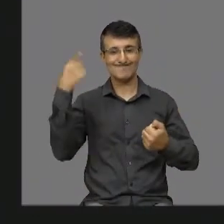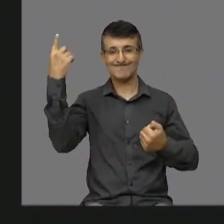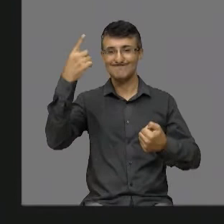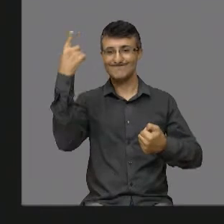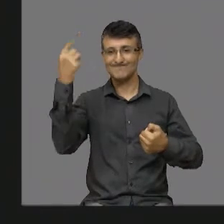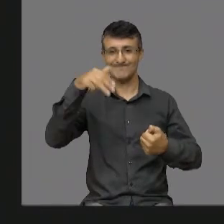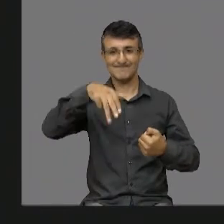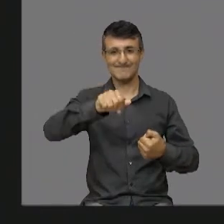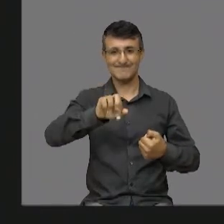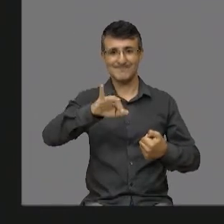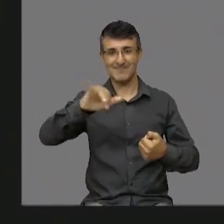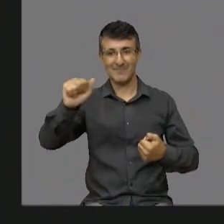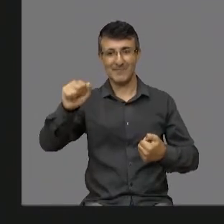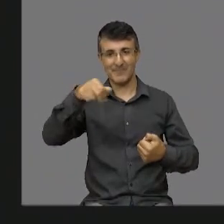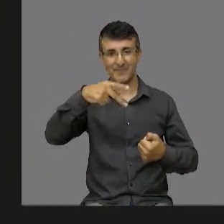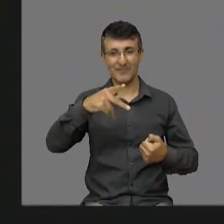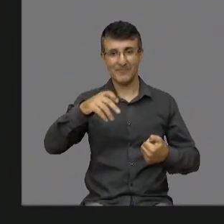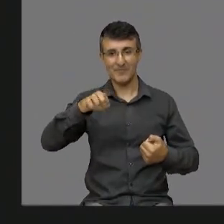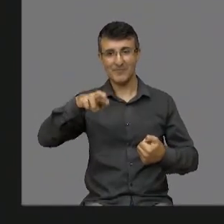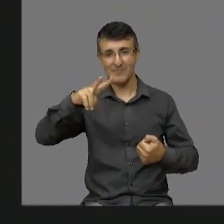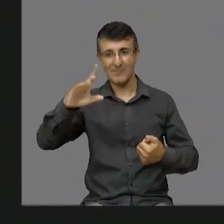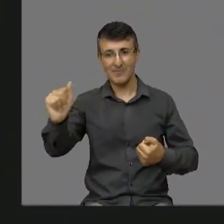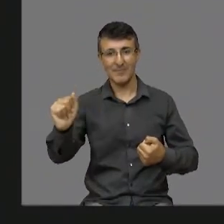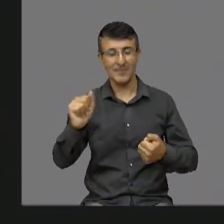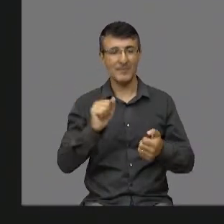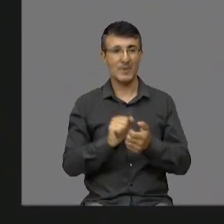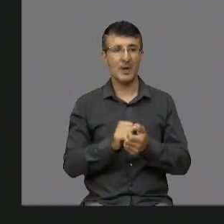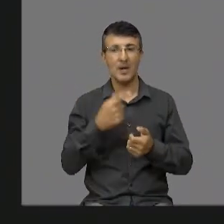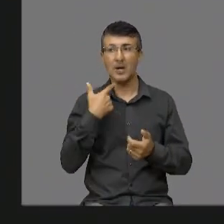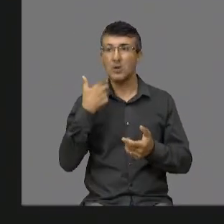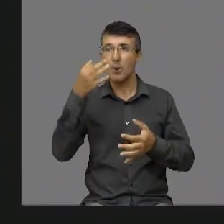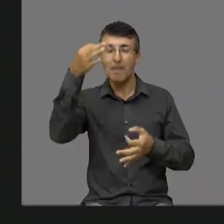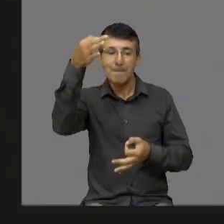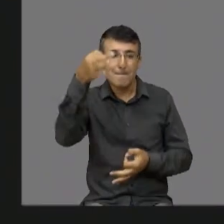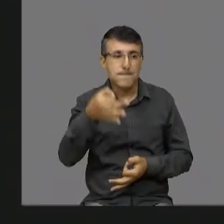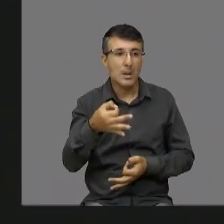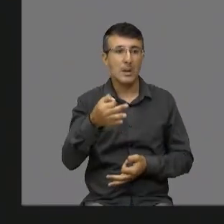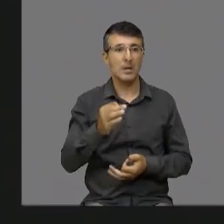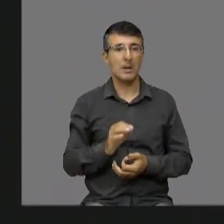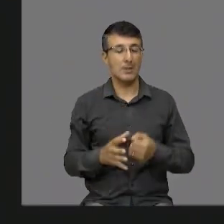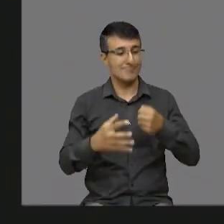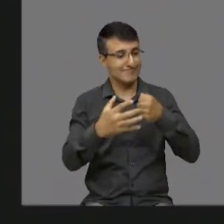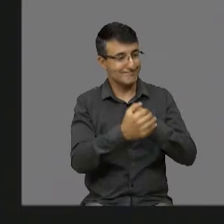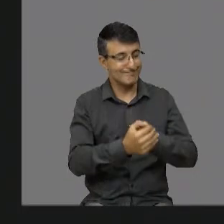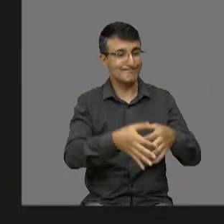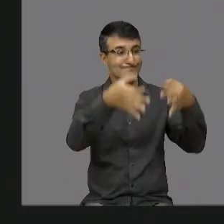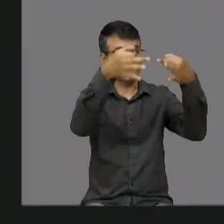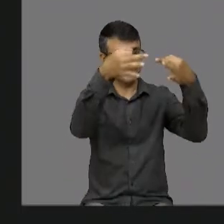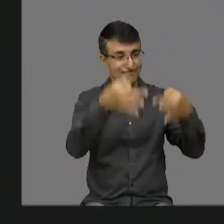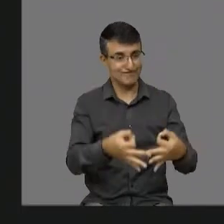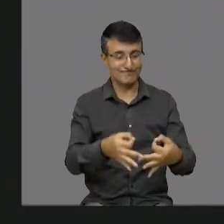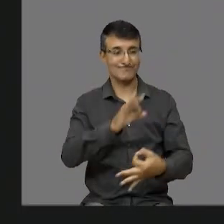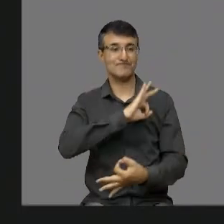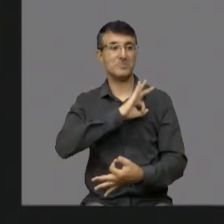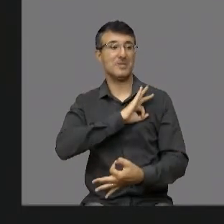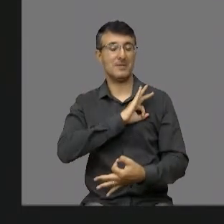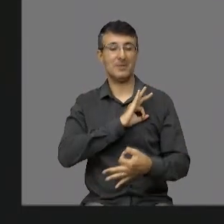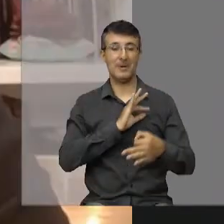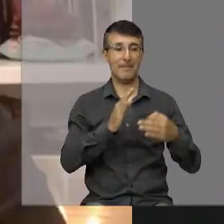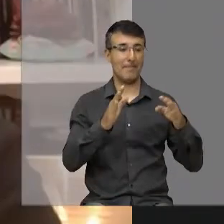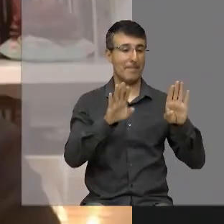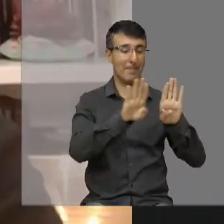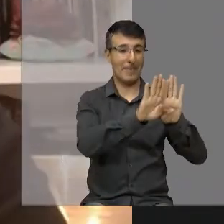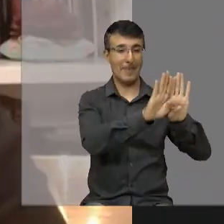gente não consegue garantir para uma mulher que tem medida protetiva, né, uma proteção efetiva, ter um policial na sua porta 24 horas por